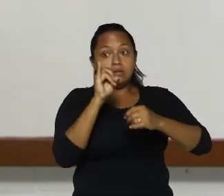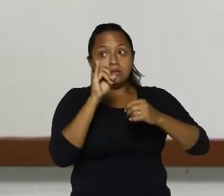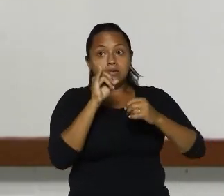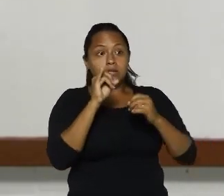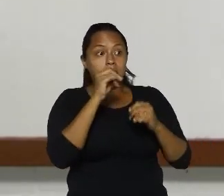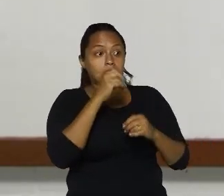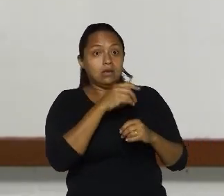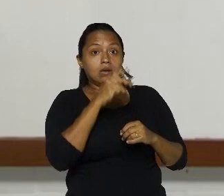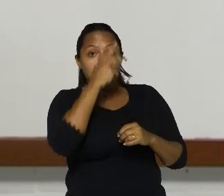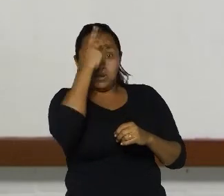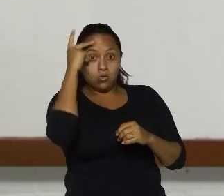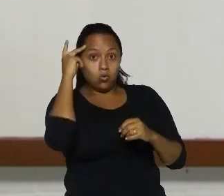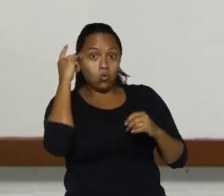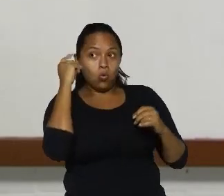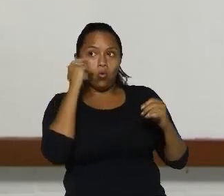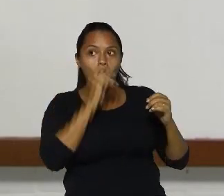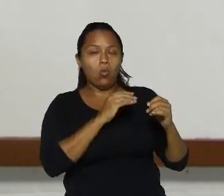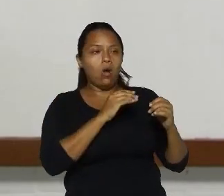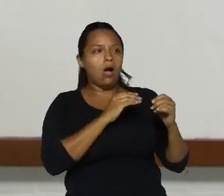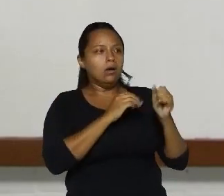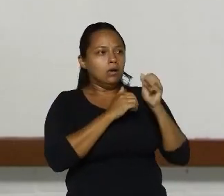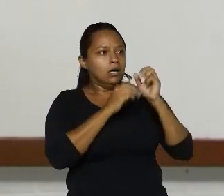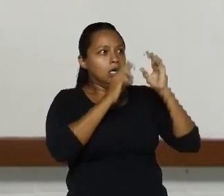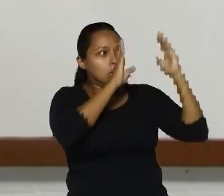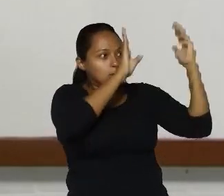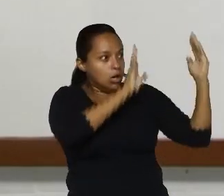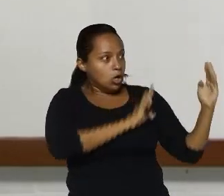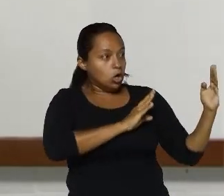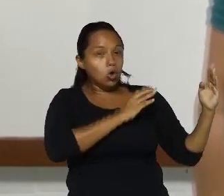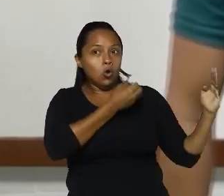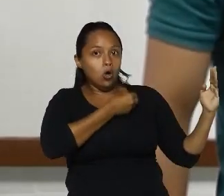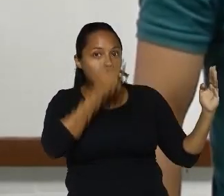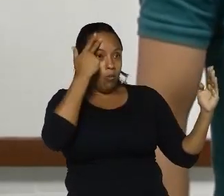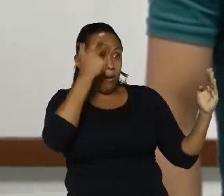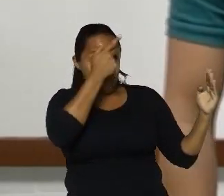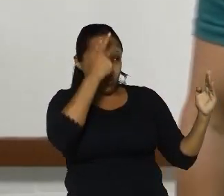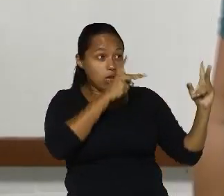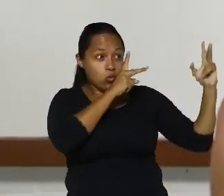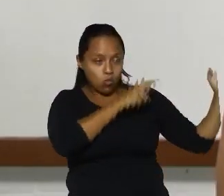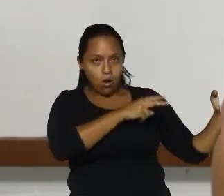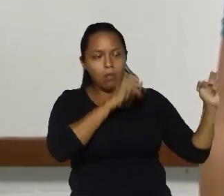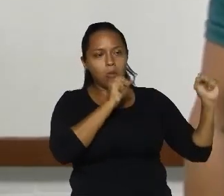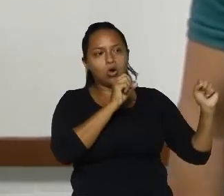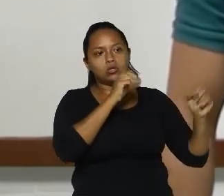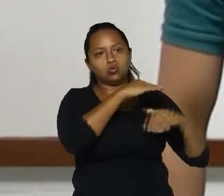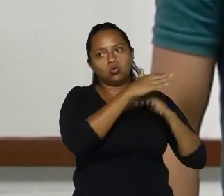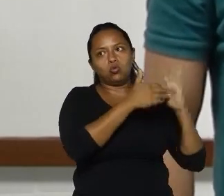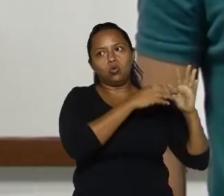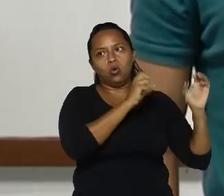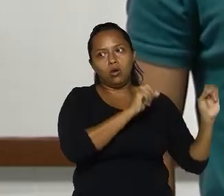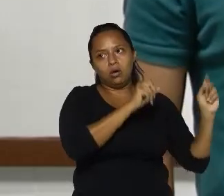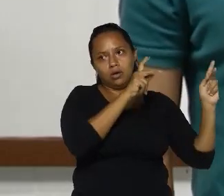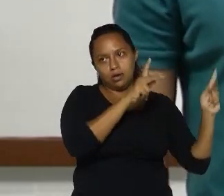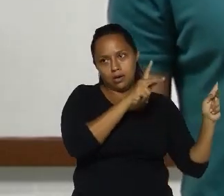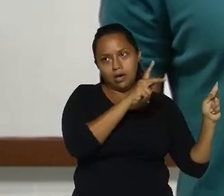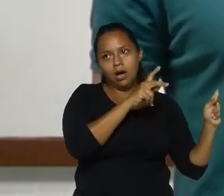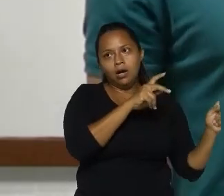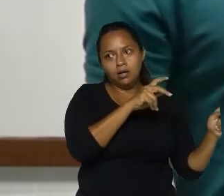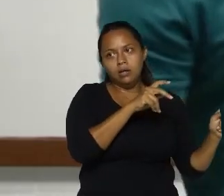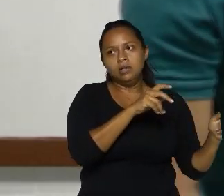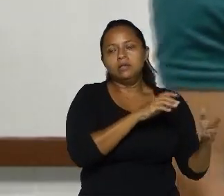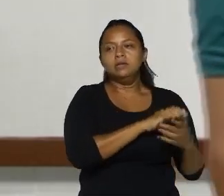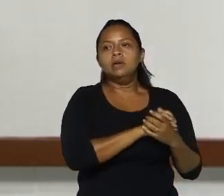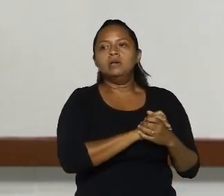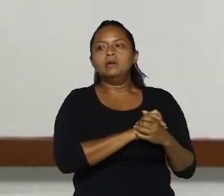dados dessa pessoa estiverem dentro desse número normal, significa dizer que tudo está ok, tudo está correto com